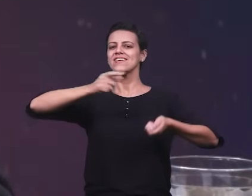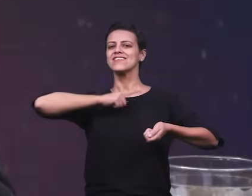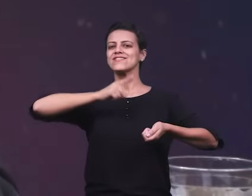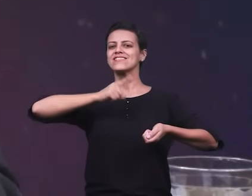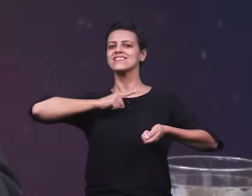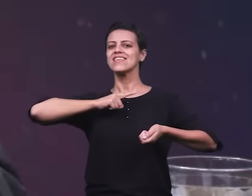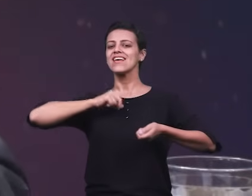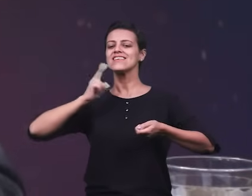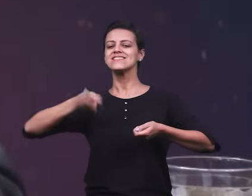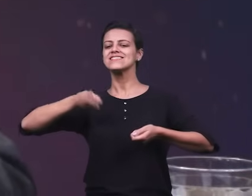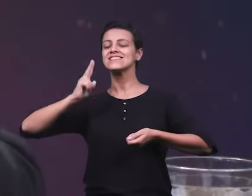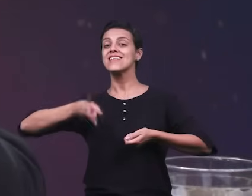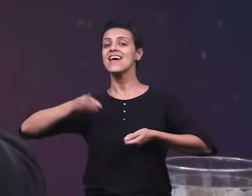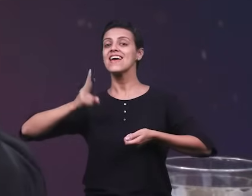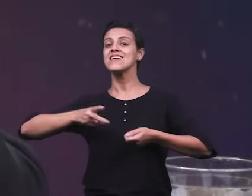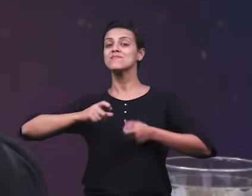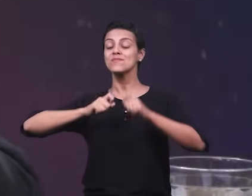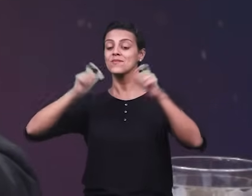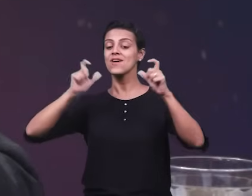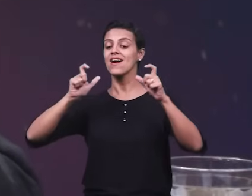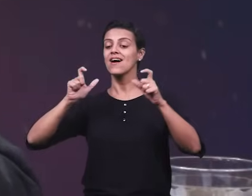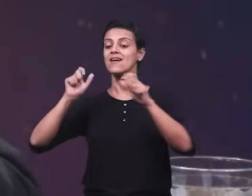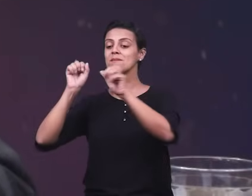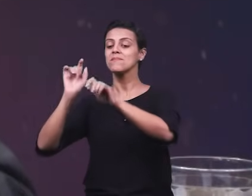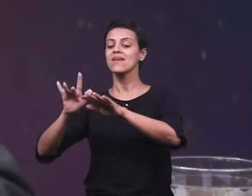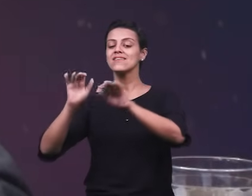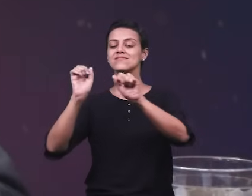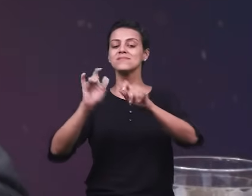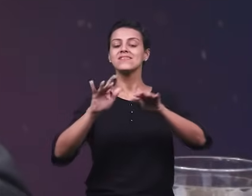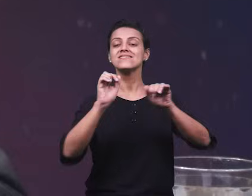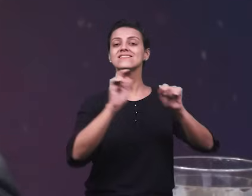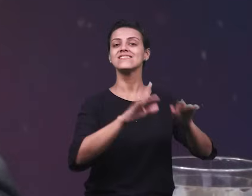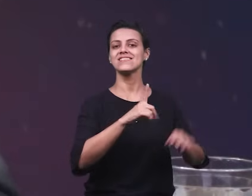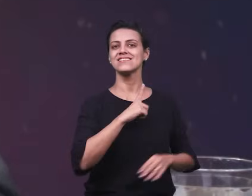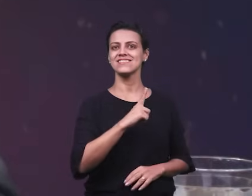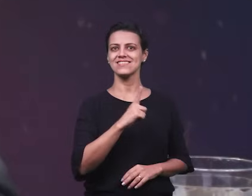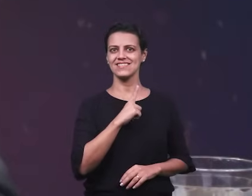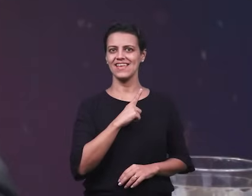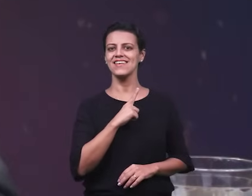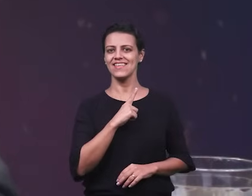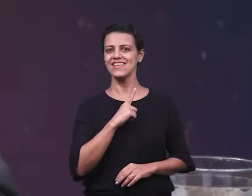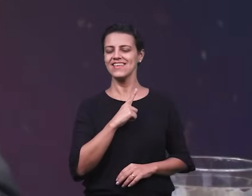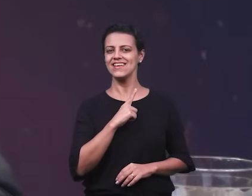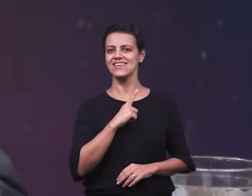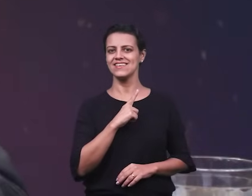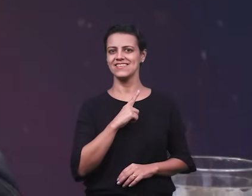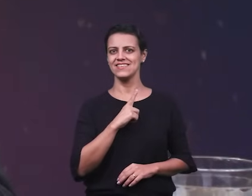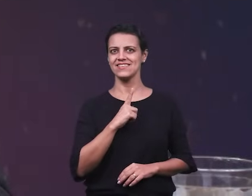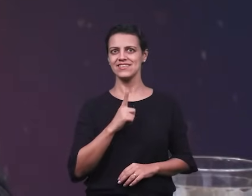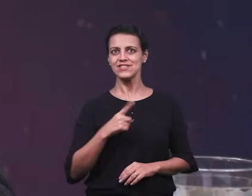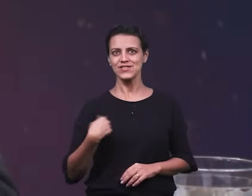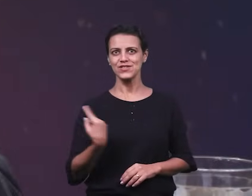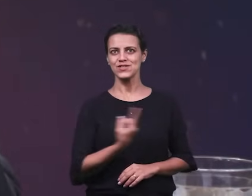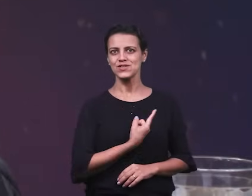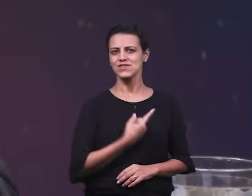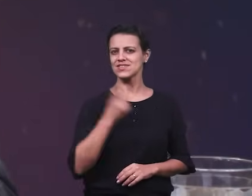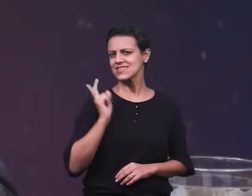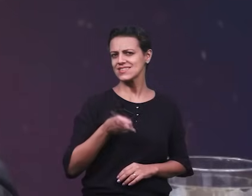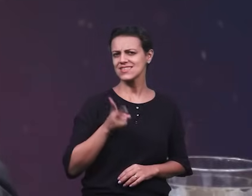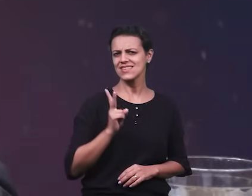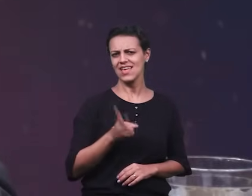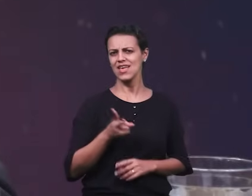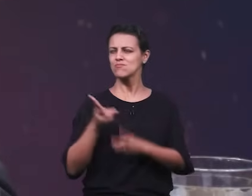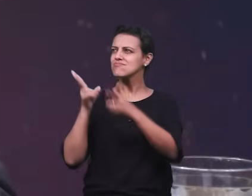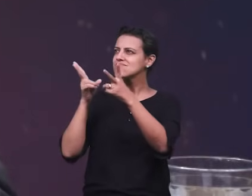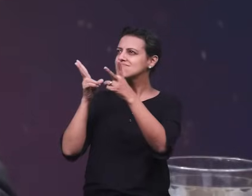atento para nos preservar. E nós temos os órgãos sensoriais espirituais também, Sim. ouvindo, olhando